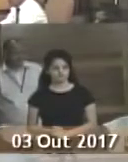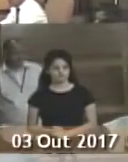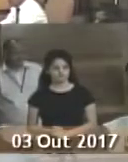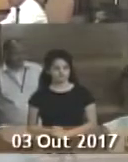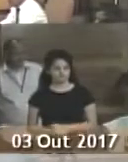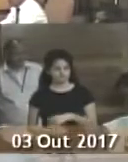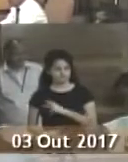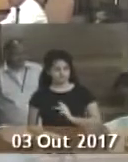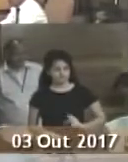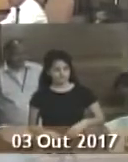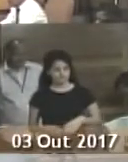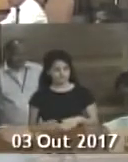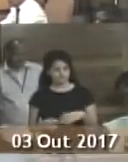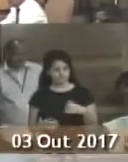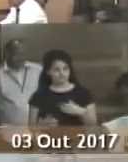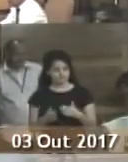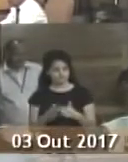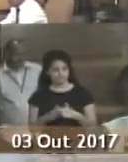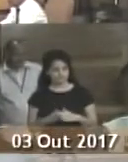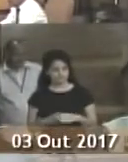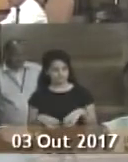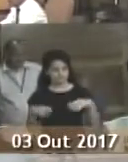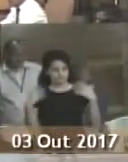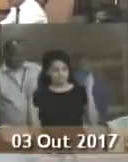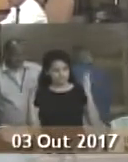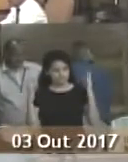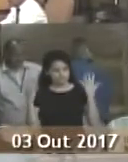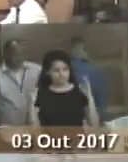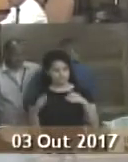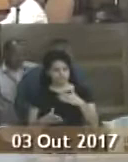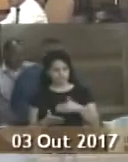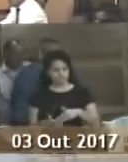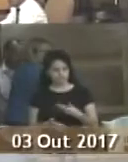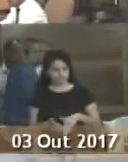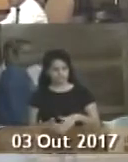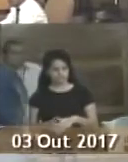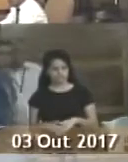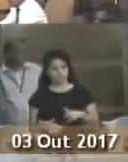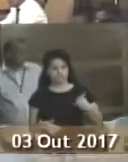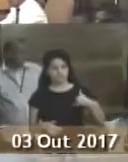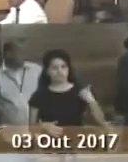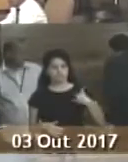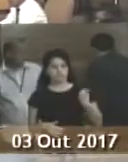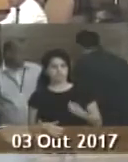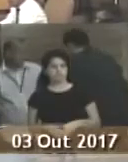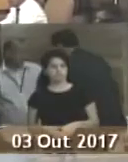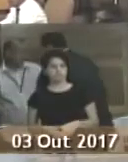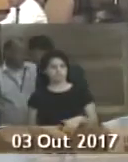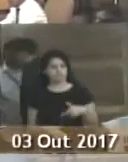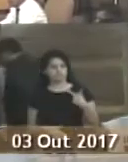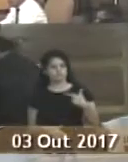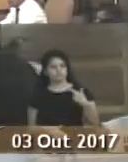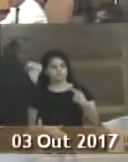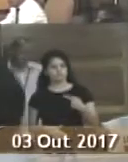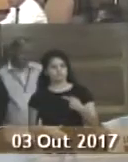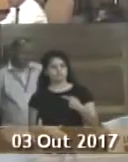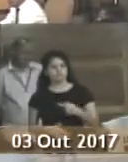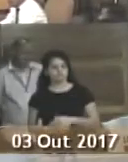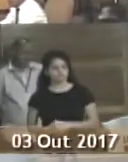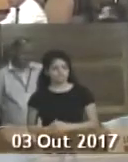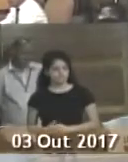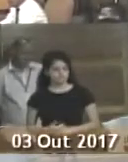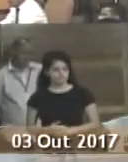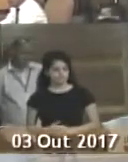Presidente, pois não. Eu gostaria só de parabenizar o nosso secretário de Legislação, que fez aniversário no dia 27 de setembro, Luiz Perfeito. Eduardo, e